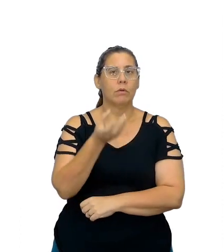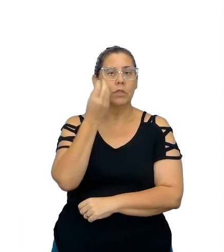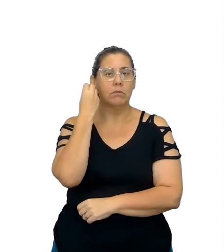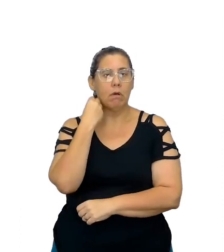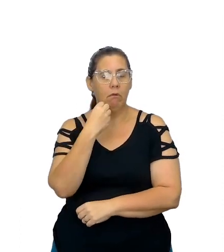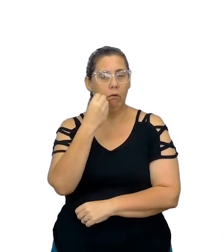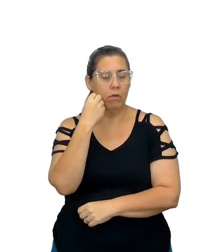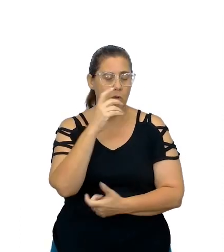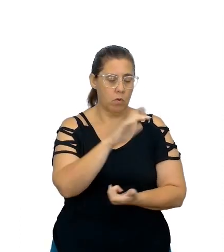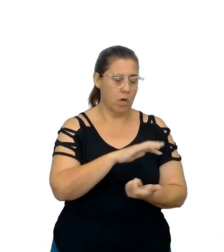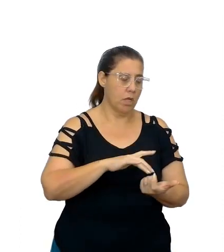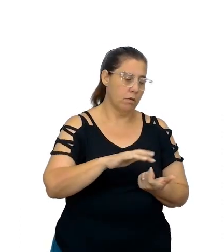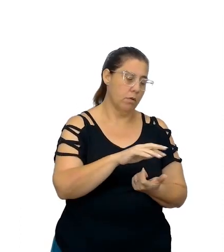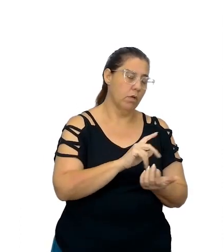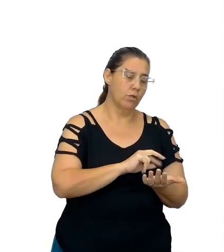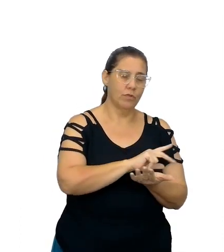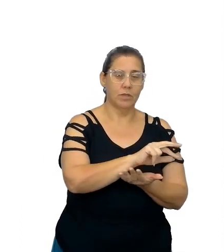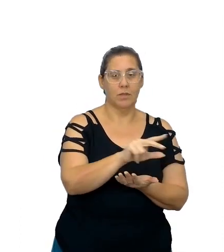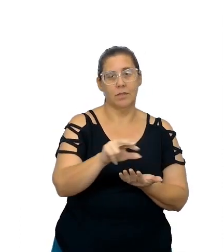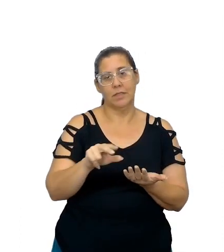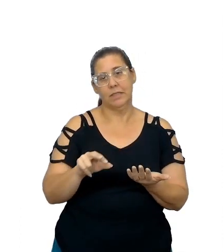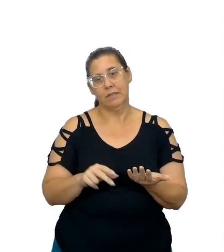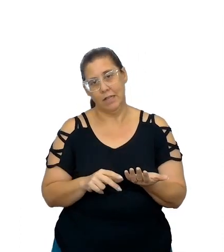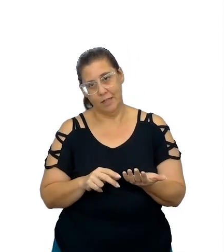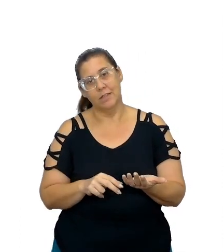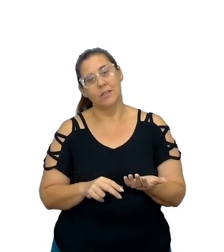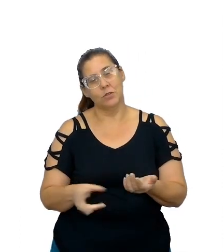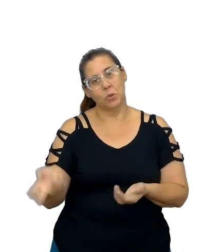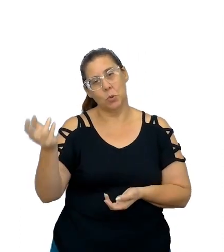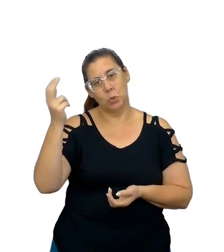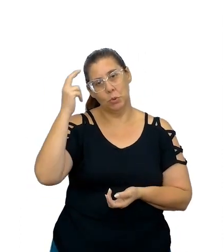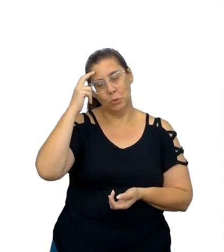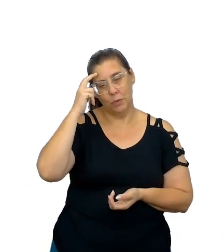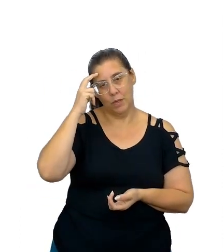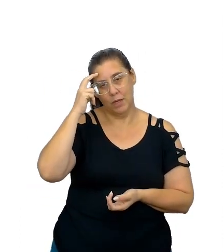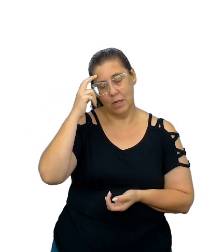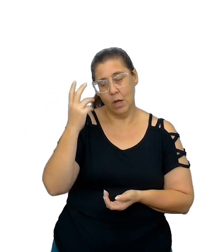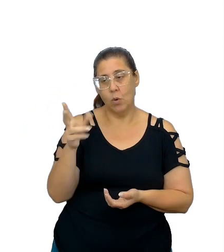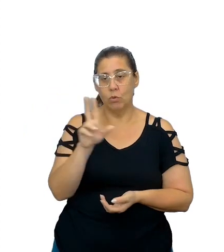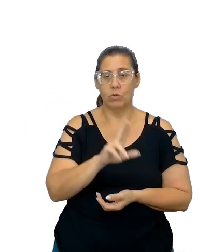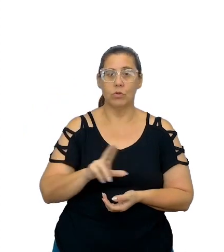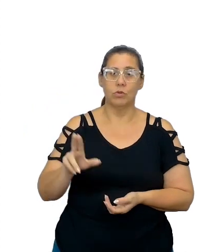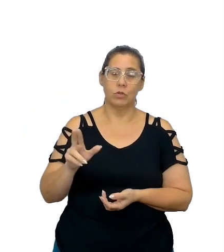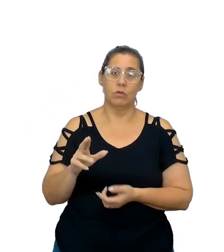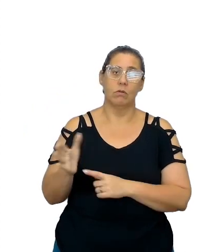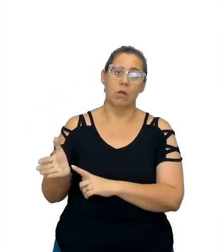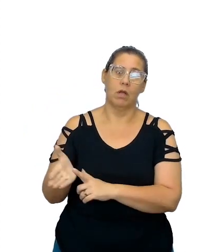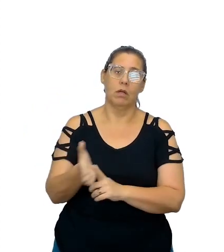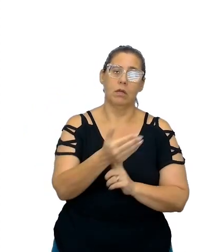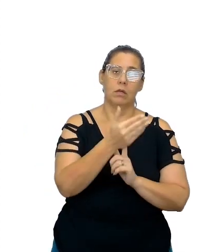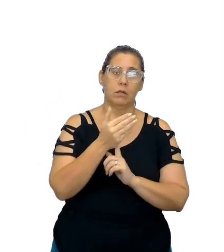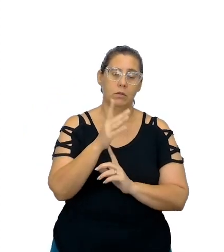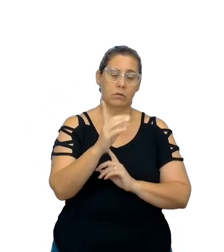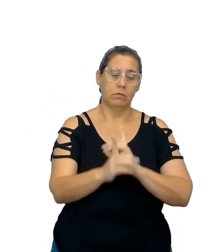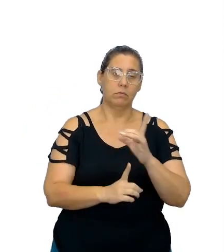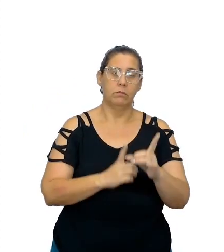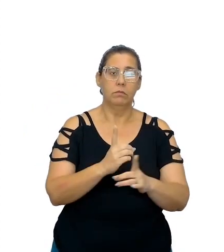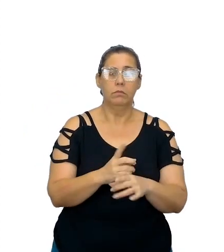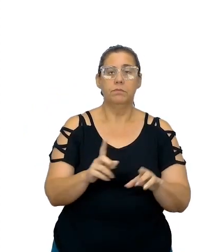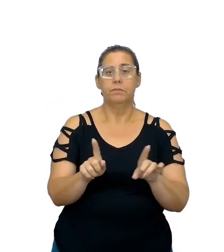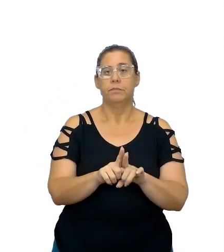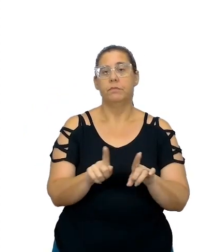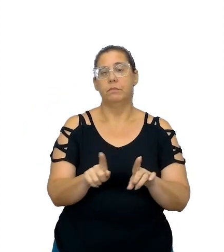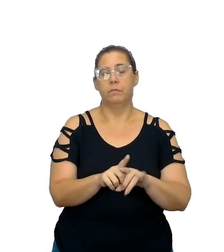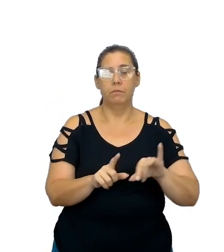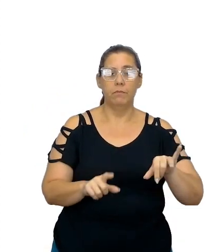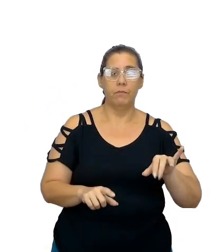letramento mediante a diversidade cultural e hipermodal dos meios digitais. Além disso, a Arrojo também,